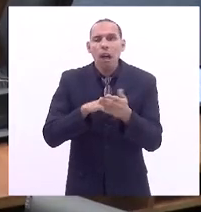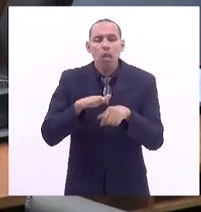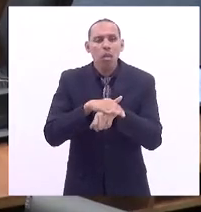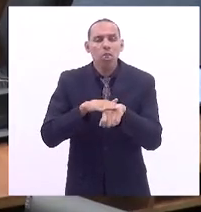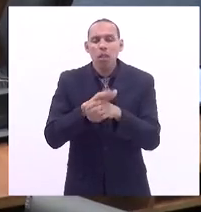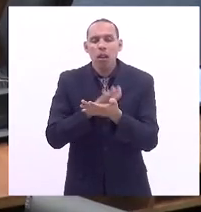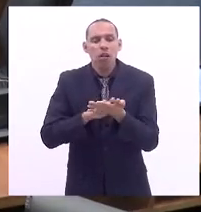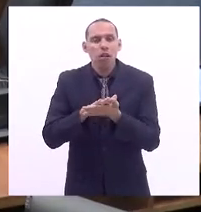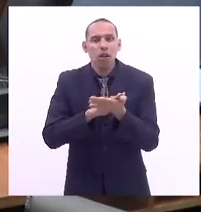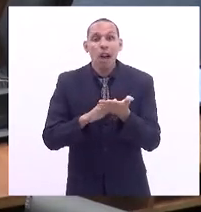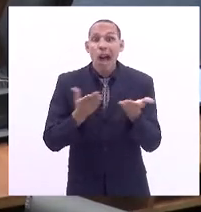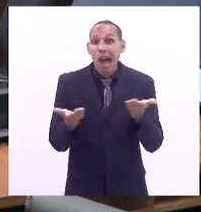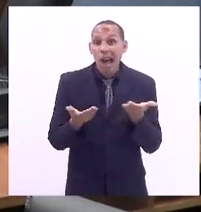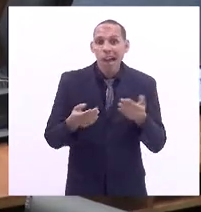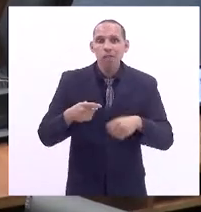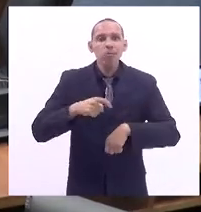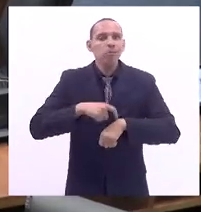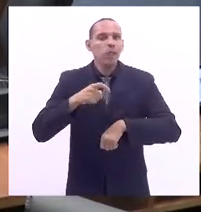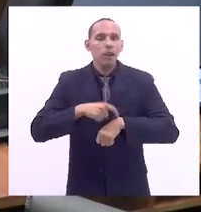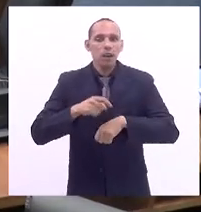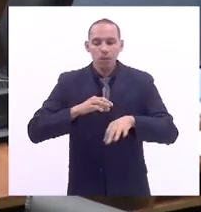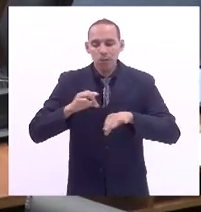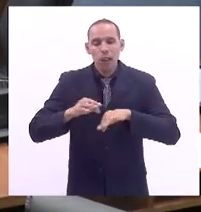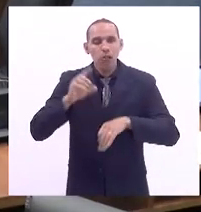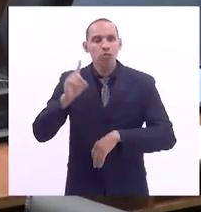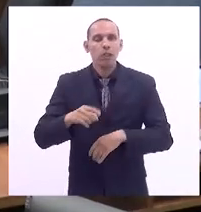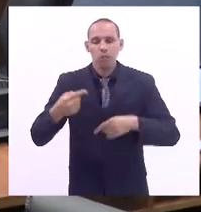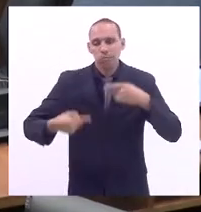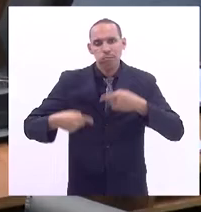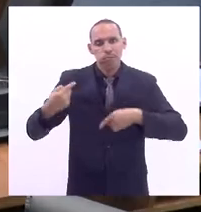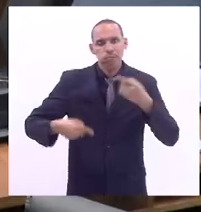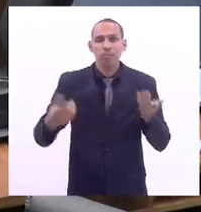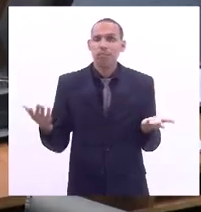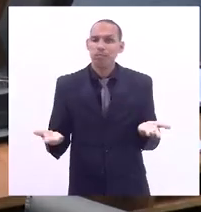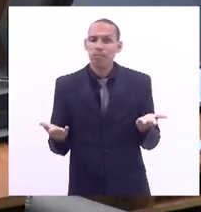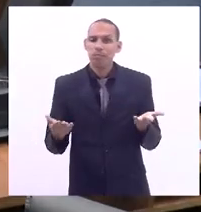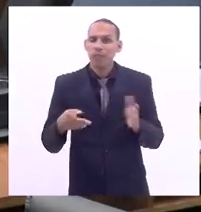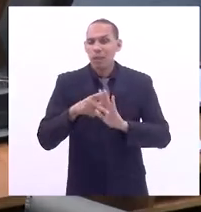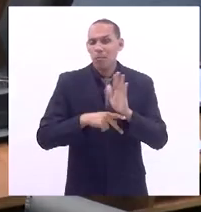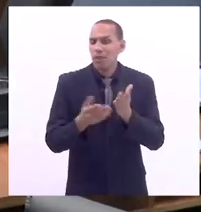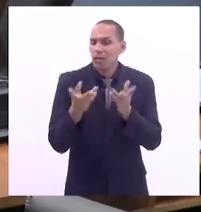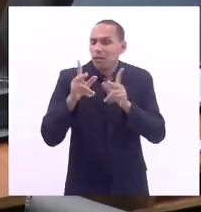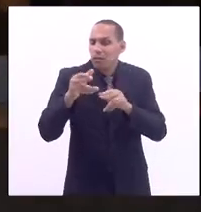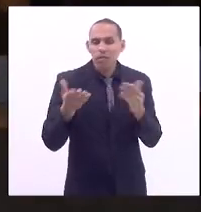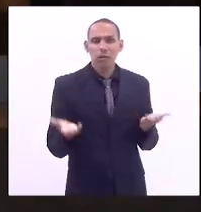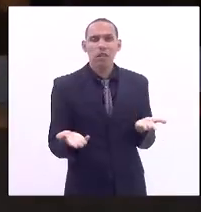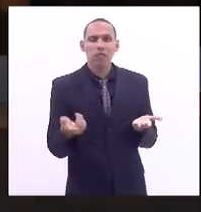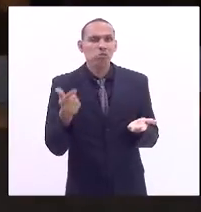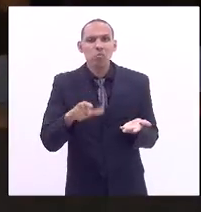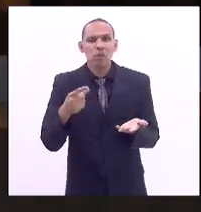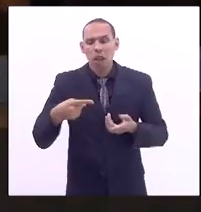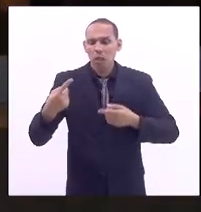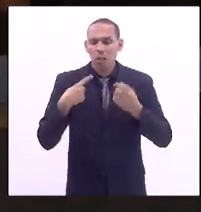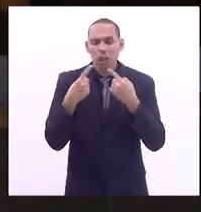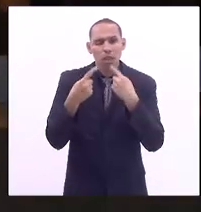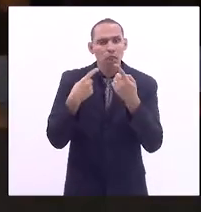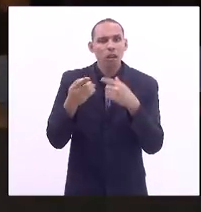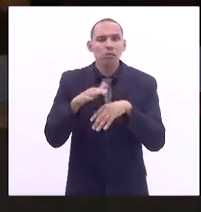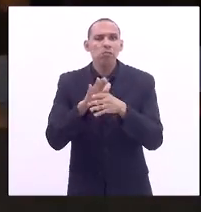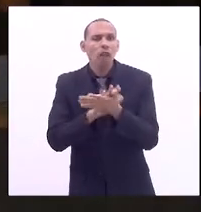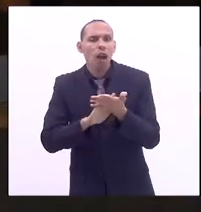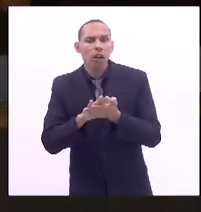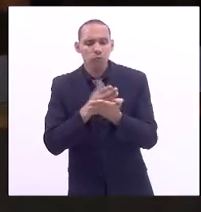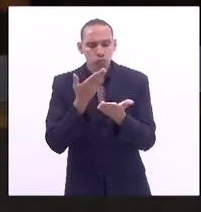momento de discussão do plano diretor um projeto como esse nesses termos que você né se apresenta sem nenhum tipo de de aula você nenhum